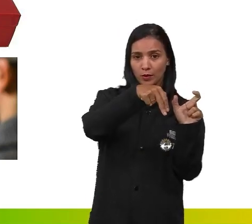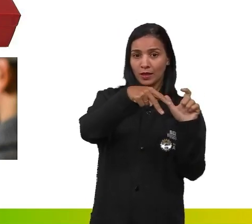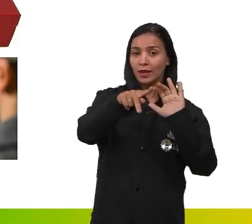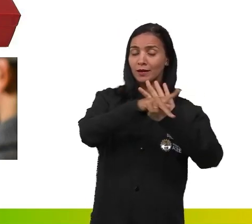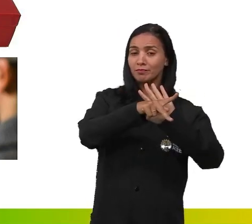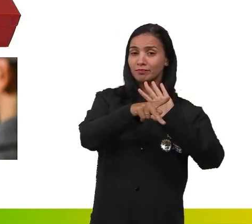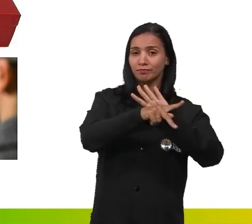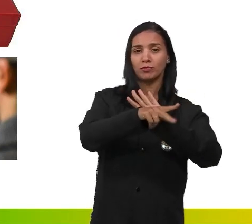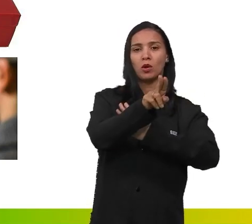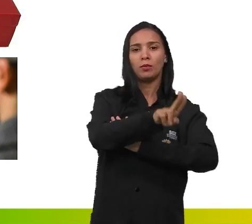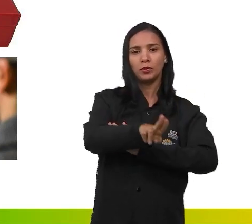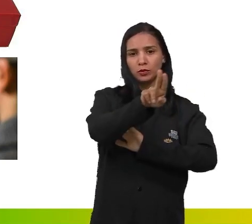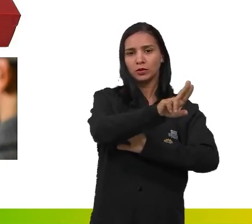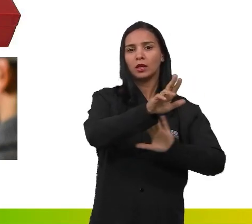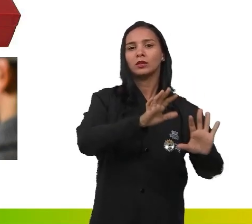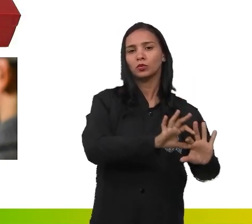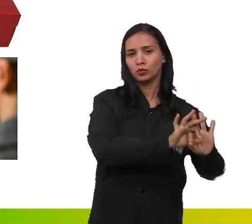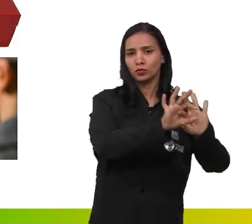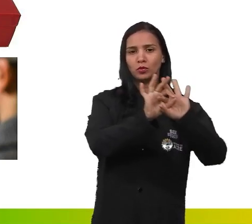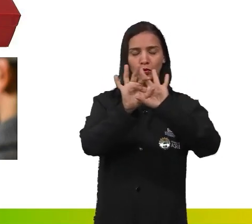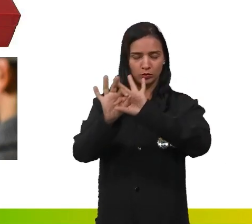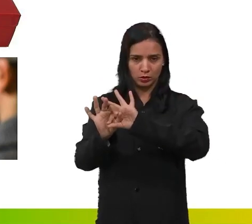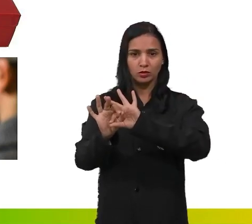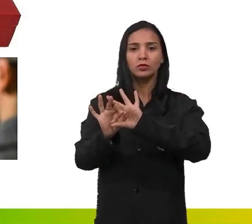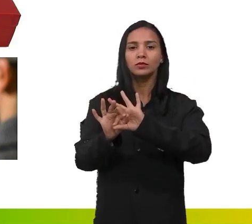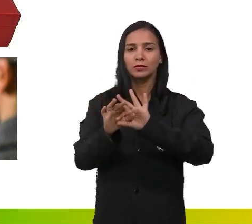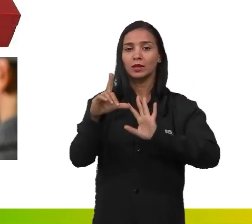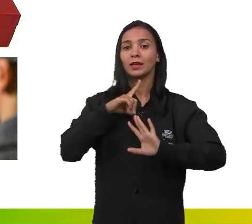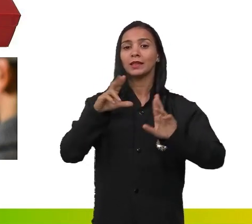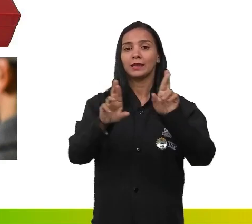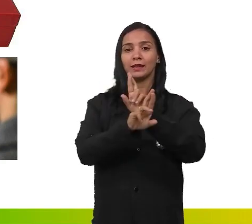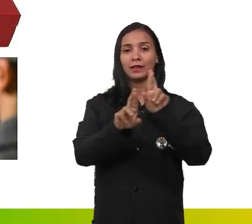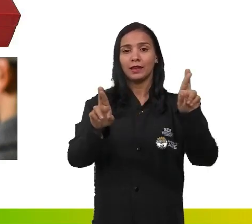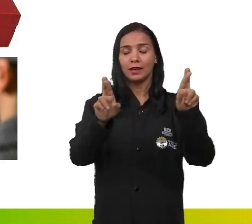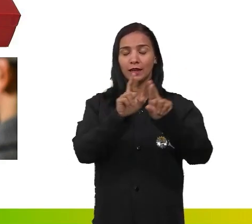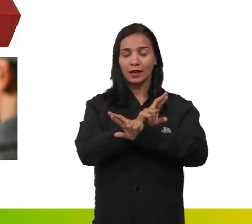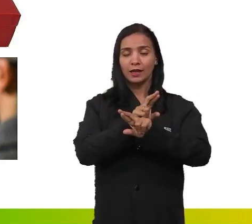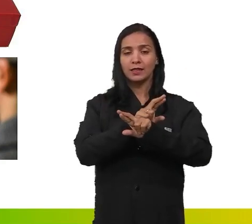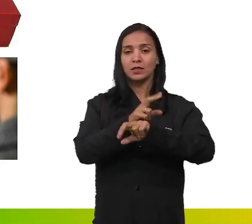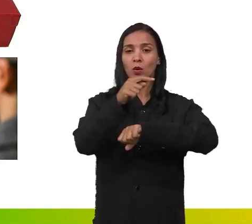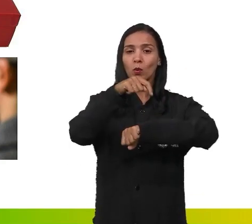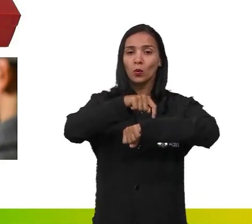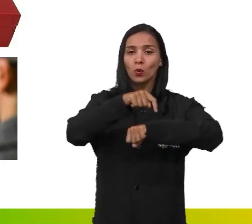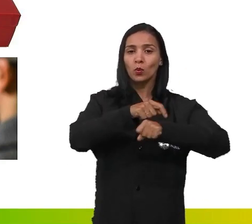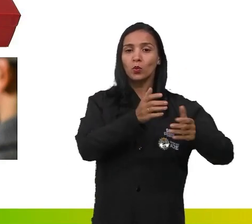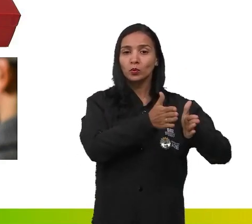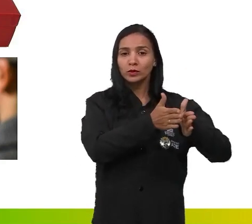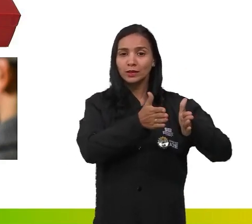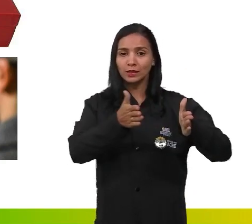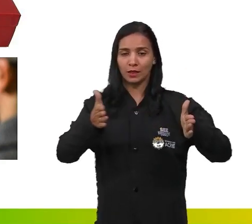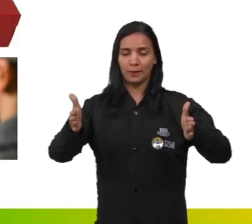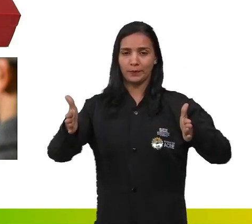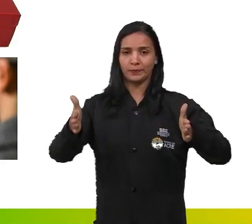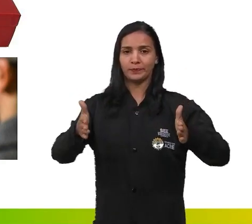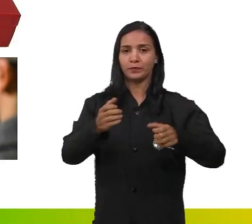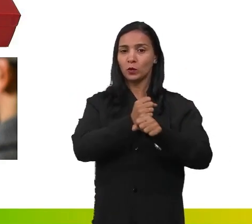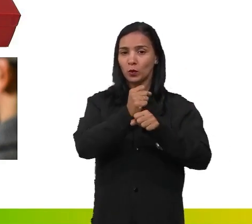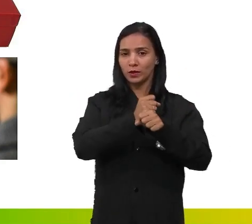para essa estação do ano, então nós vamos utilizar o in, tudo bem?